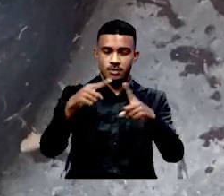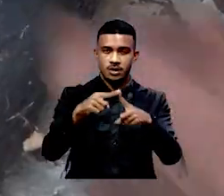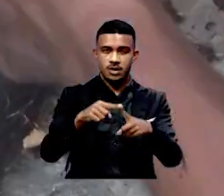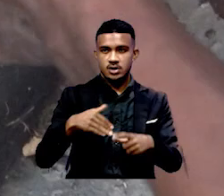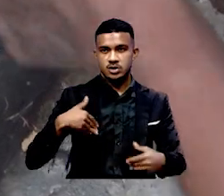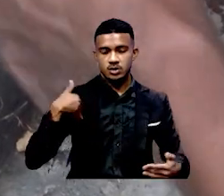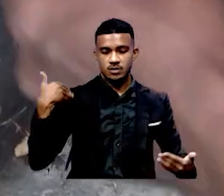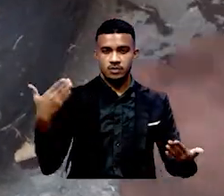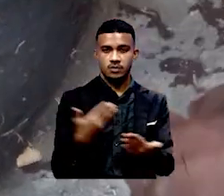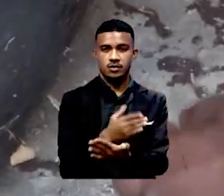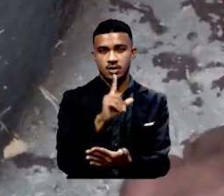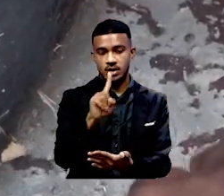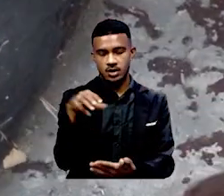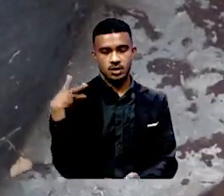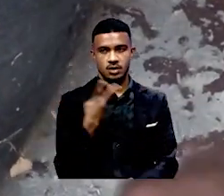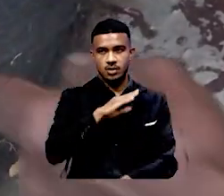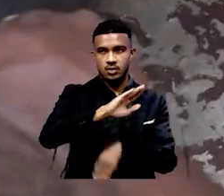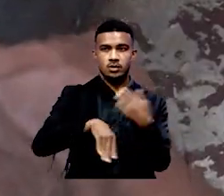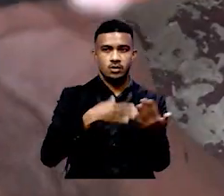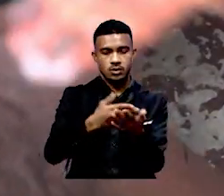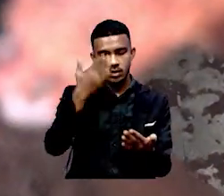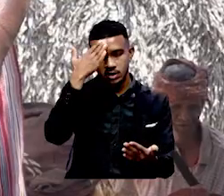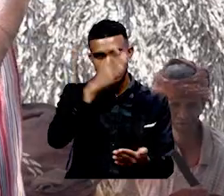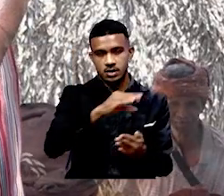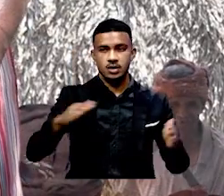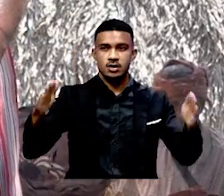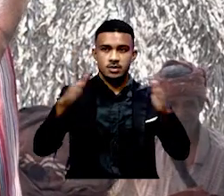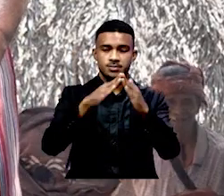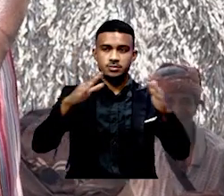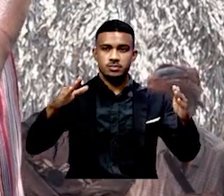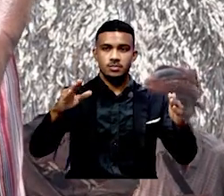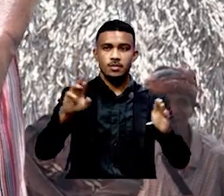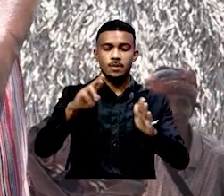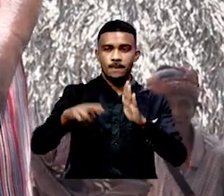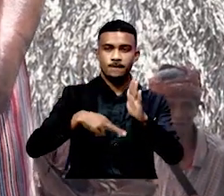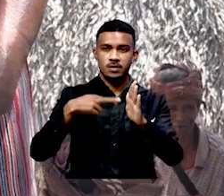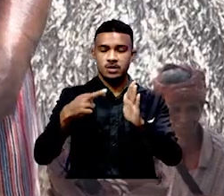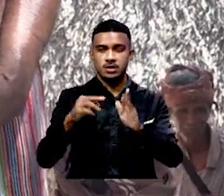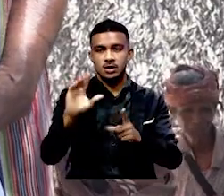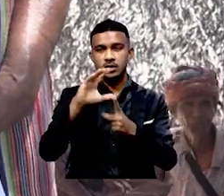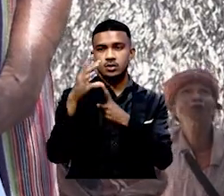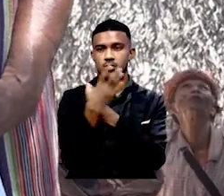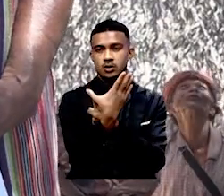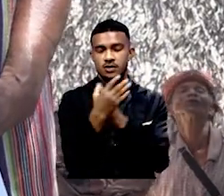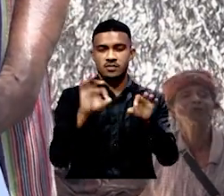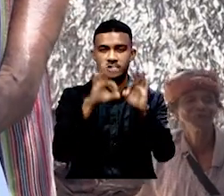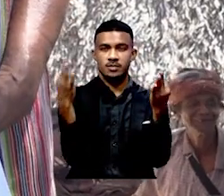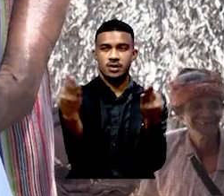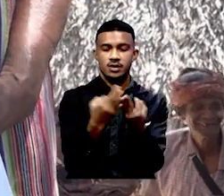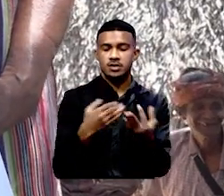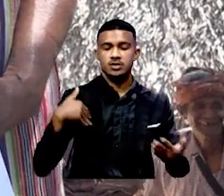tamba itu tu tatene kata uma lição sai patrimoni cultural familia dene ne geração